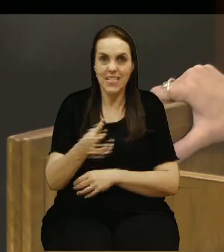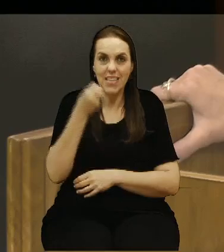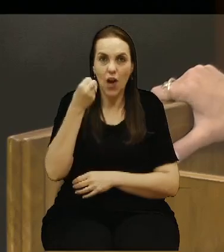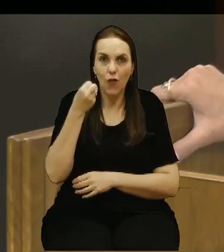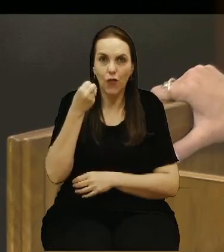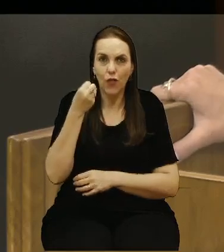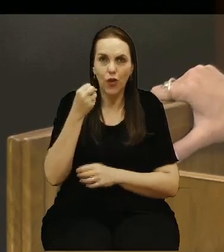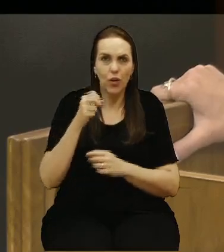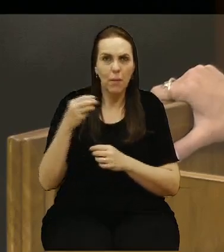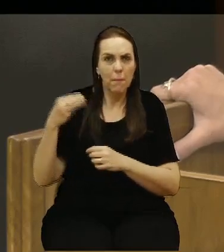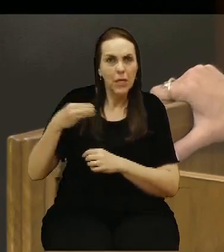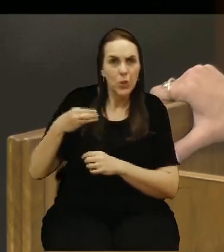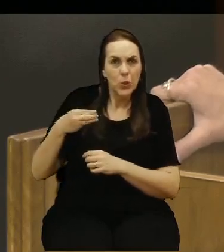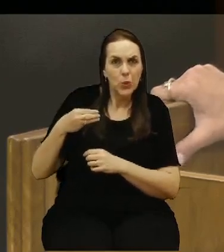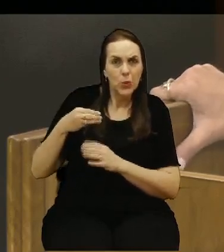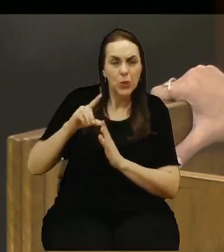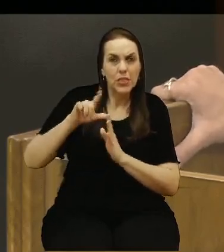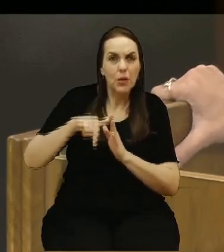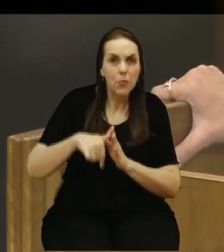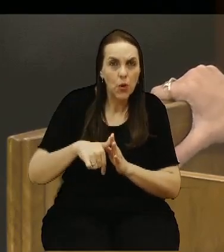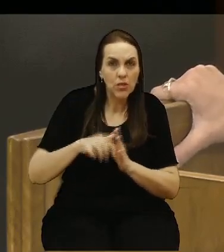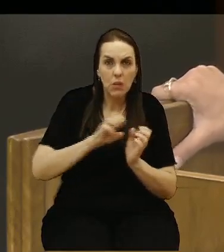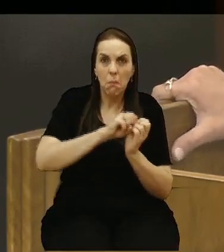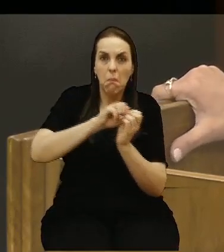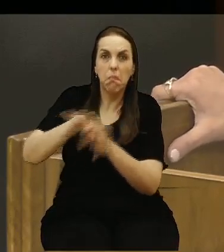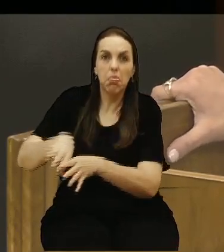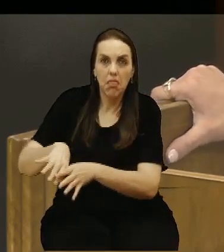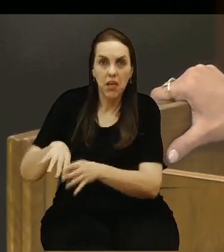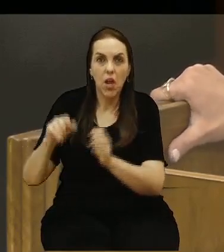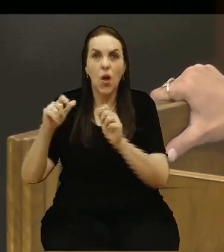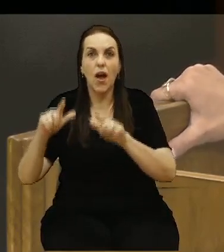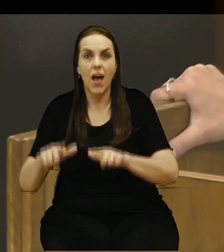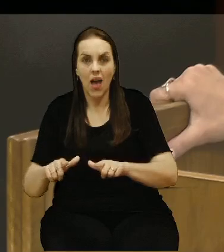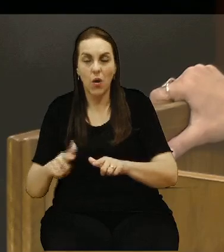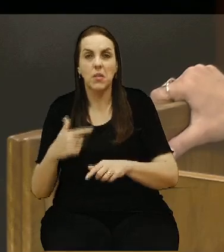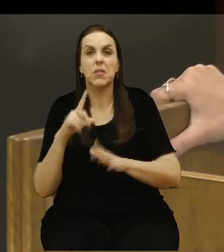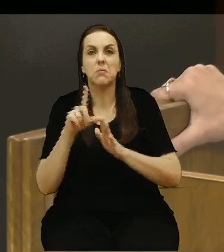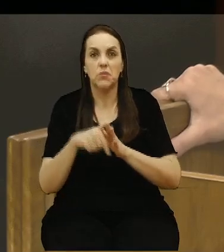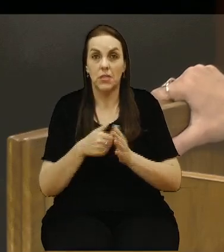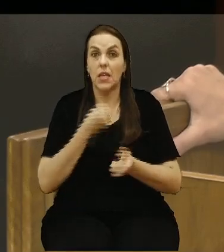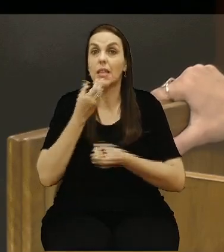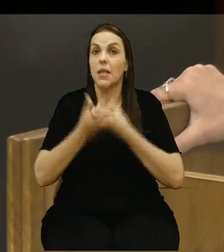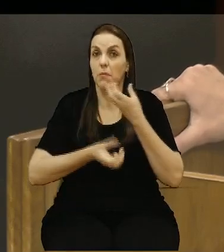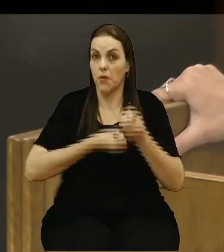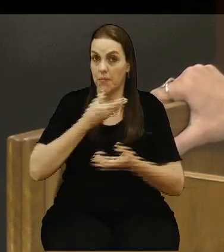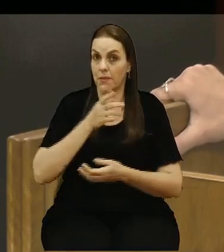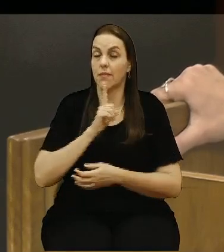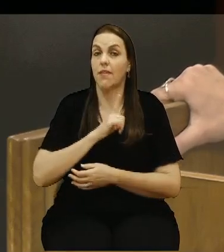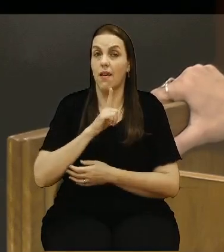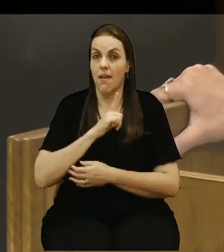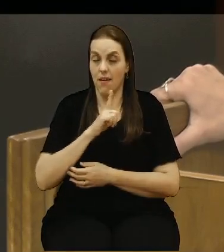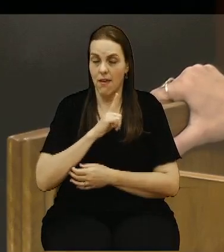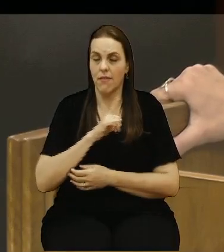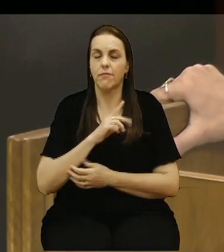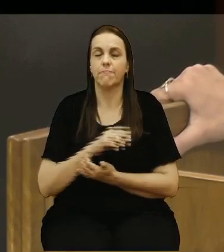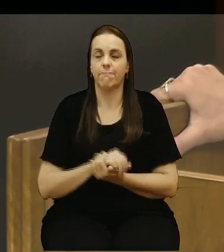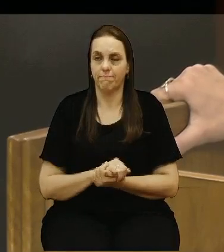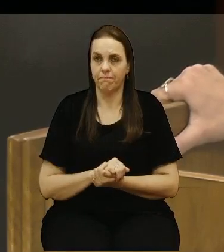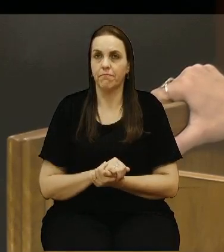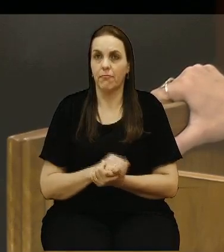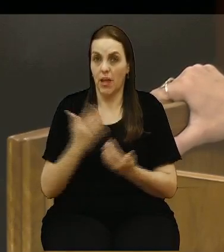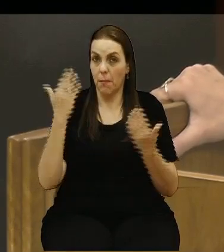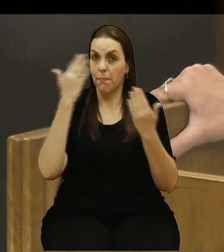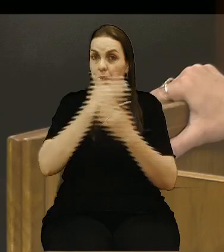alguns minutos, depois tu vai ser solto em outro lugar. Existe o depoimento, tá? E a